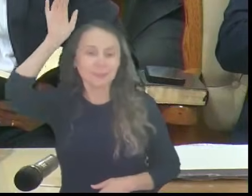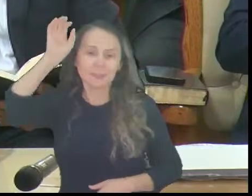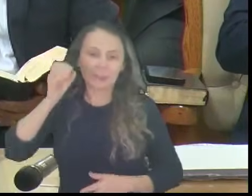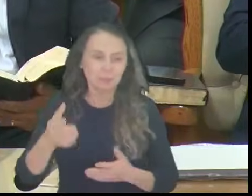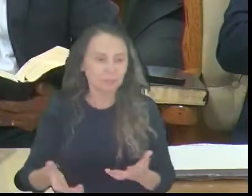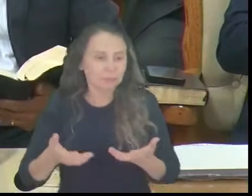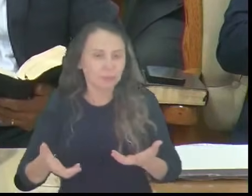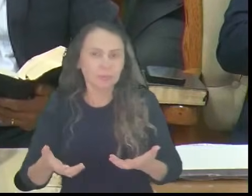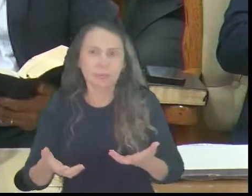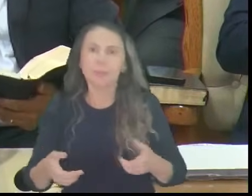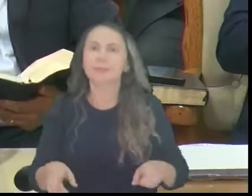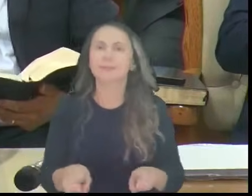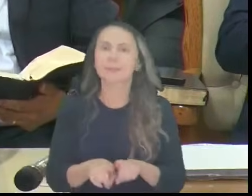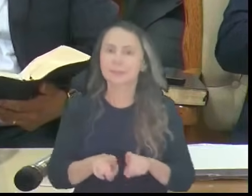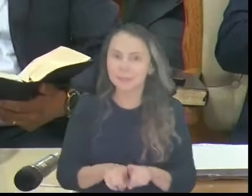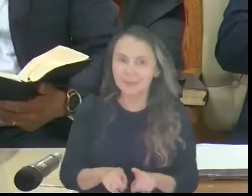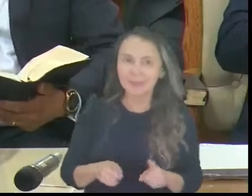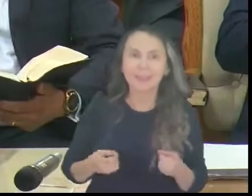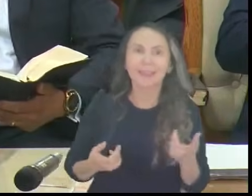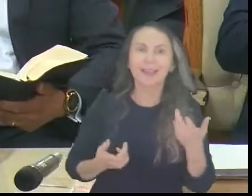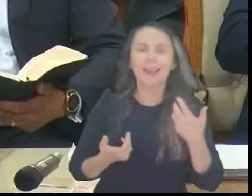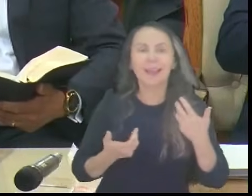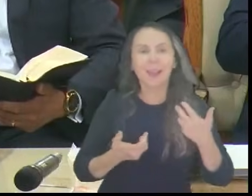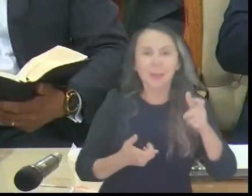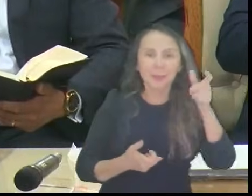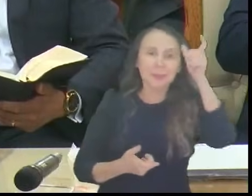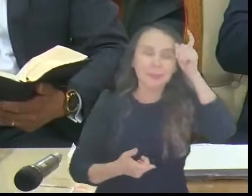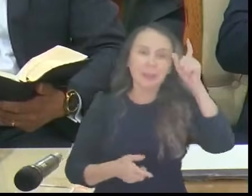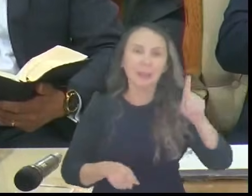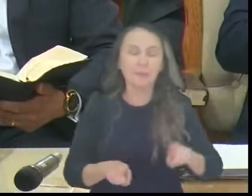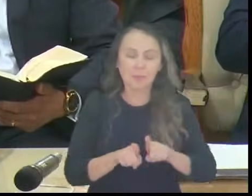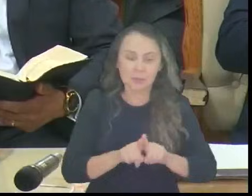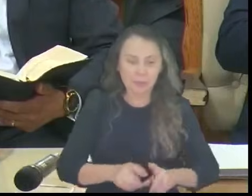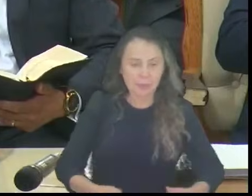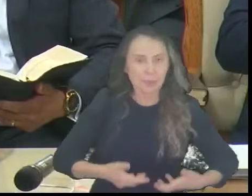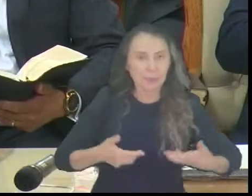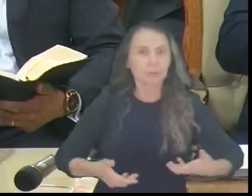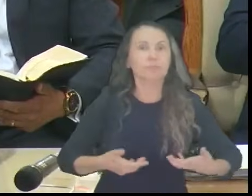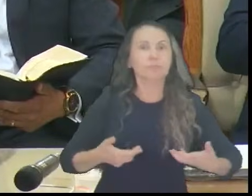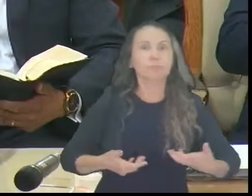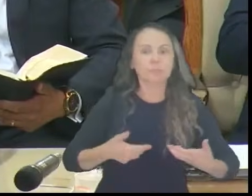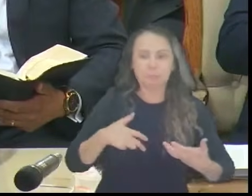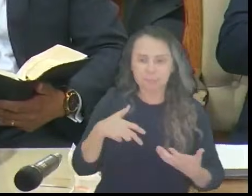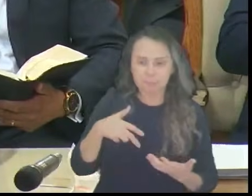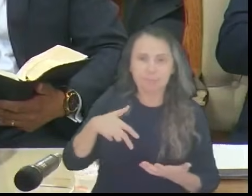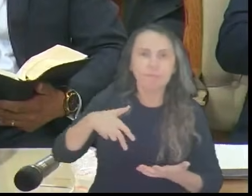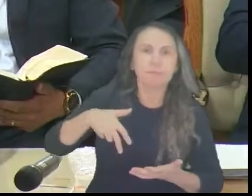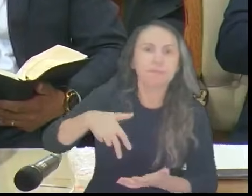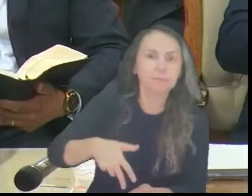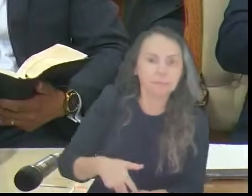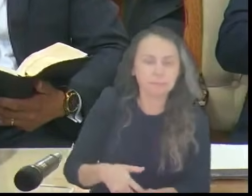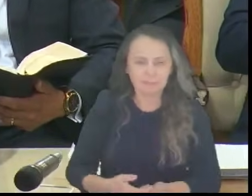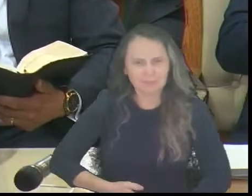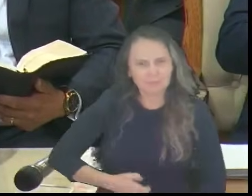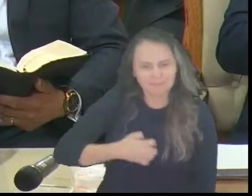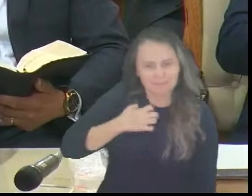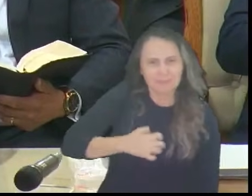diabo se aviva. Se aviva no sentido de que ele se manifesta irado.